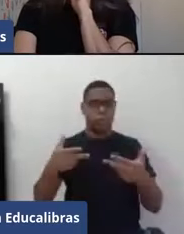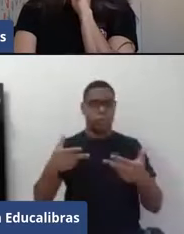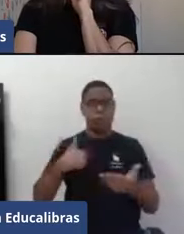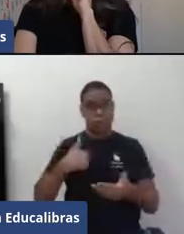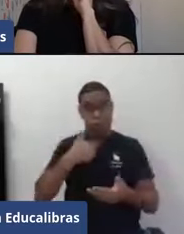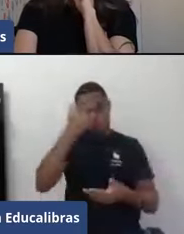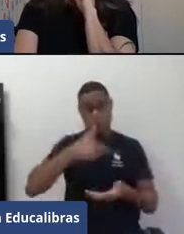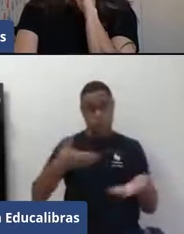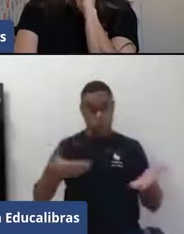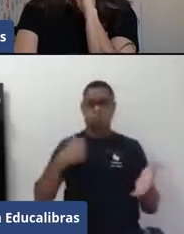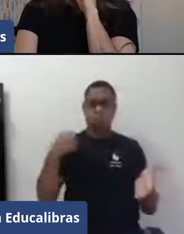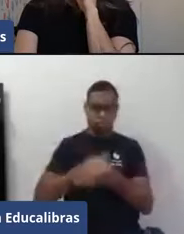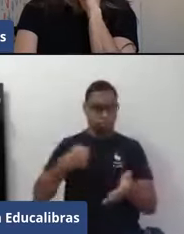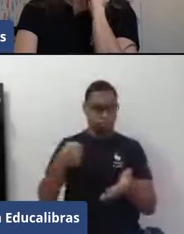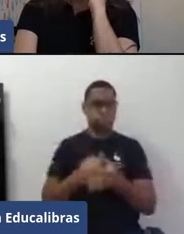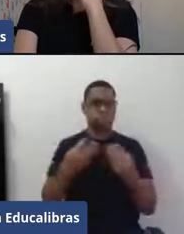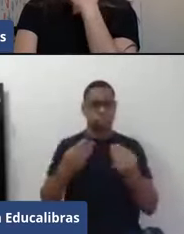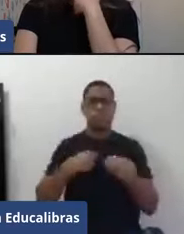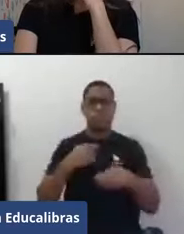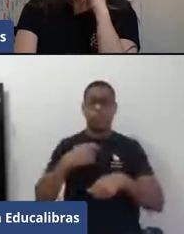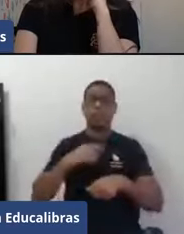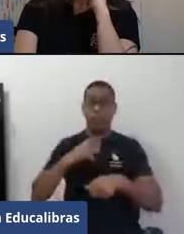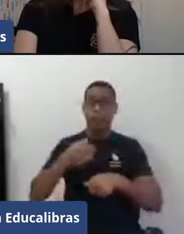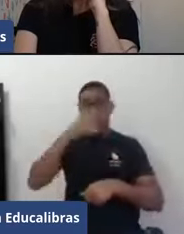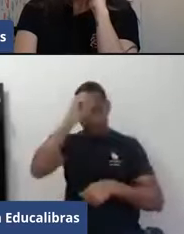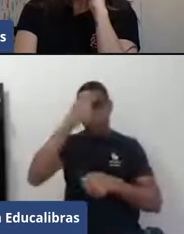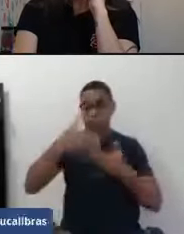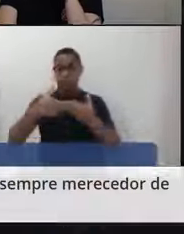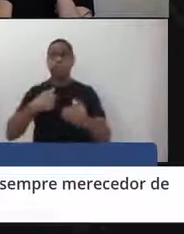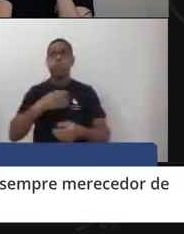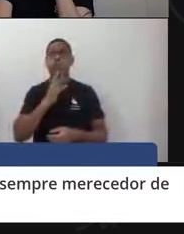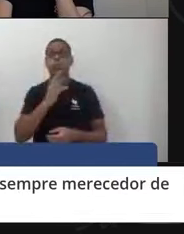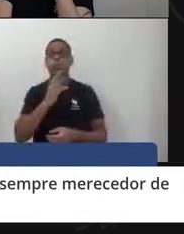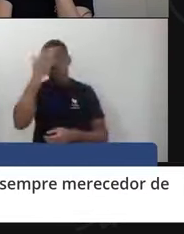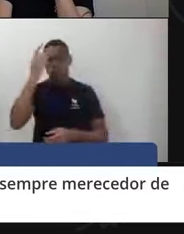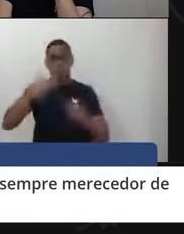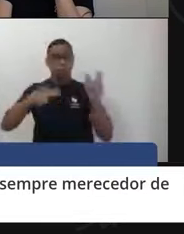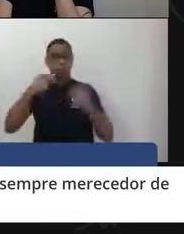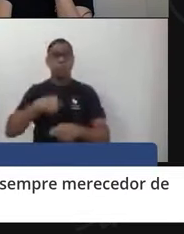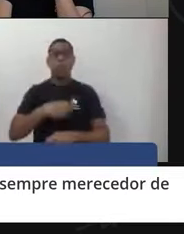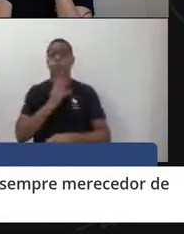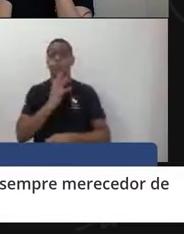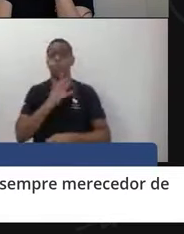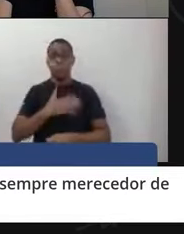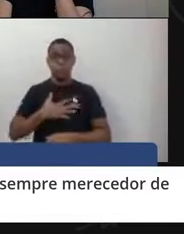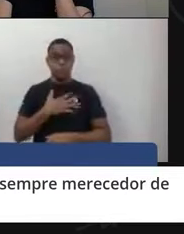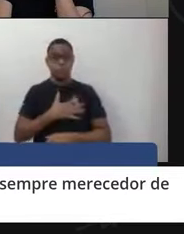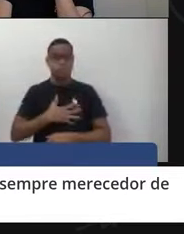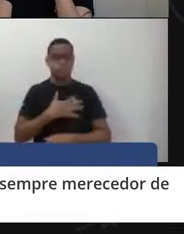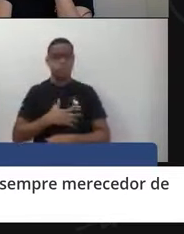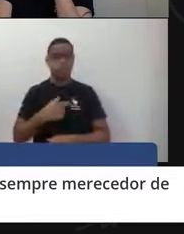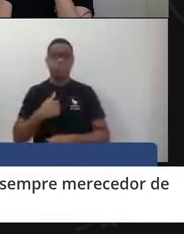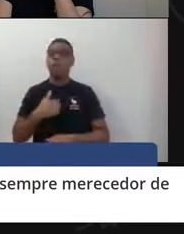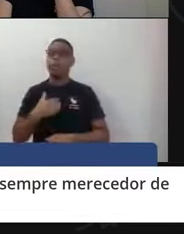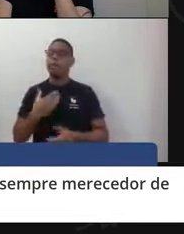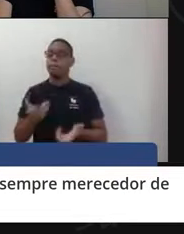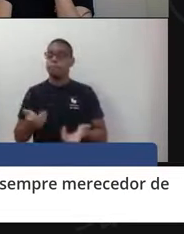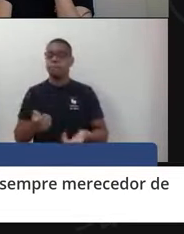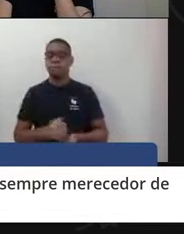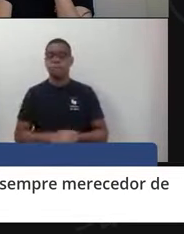bastante, ainda tenho muito o que aprender, gosto muito de conhecer as pessoas, e isso me faz uma pessoa que